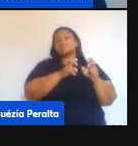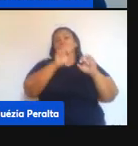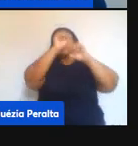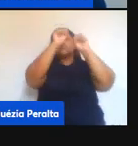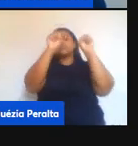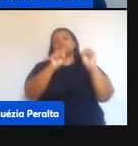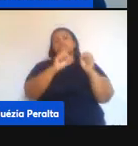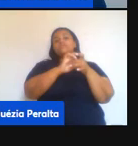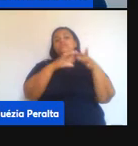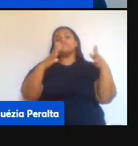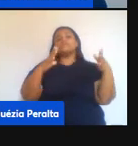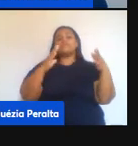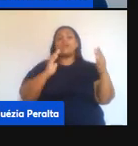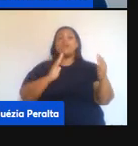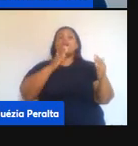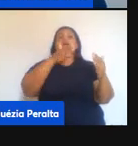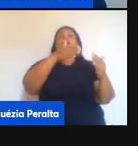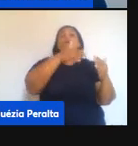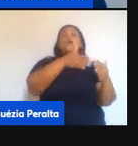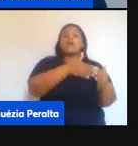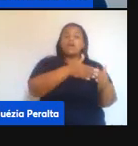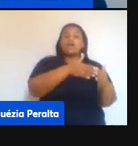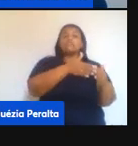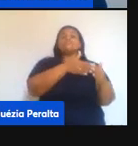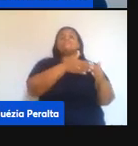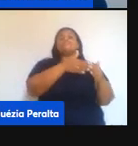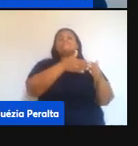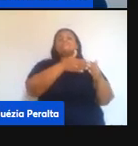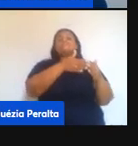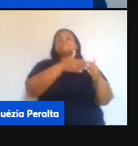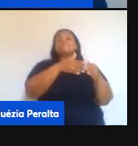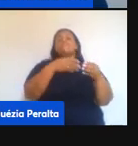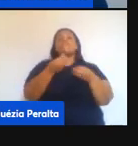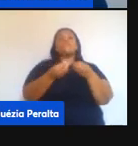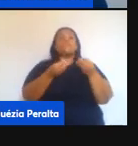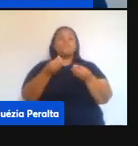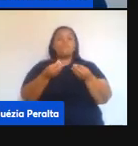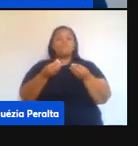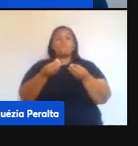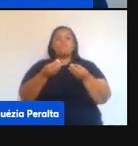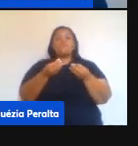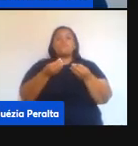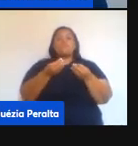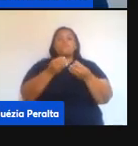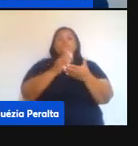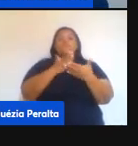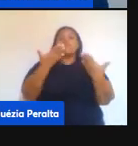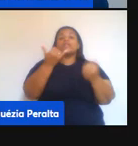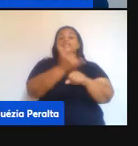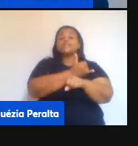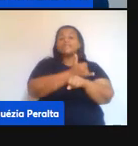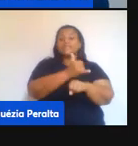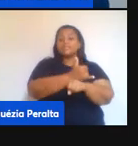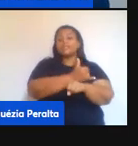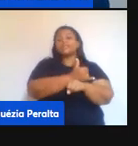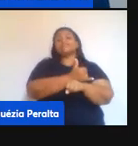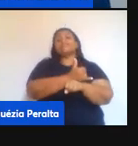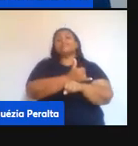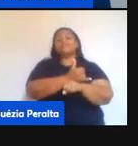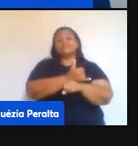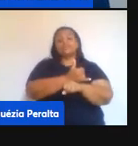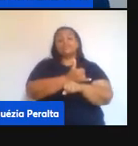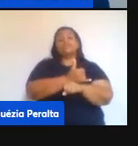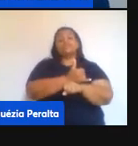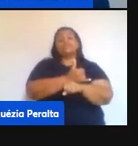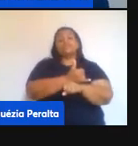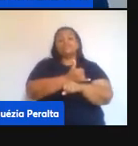opõe àquela da tecnocracia? E de que maneira será, por estar dentro